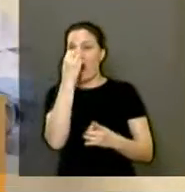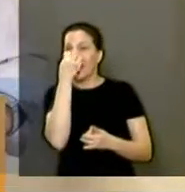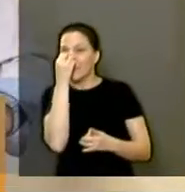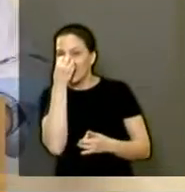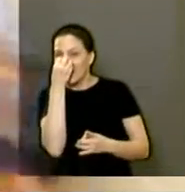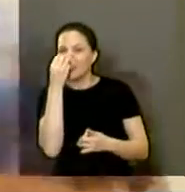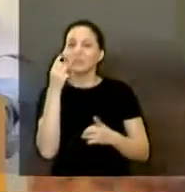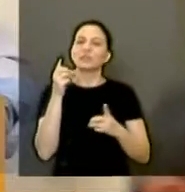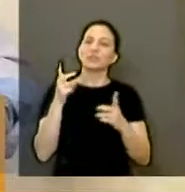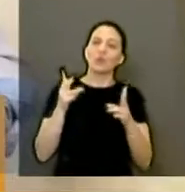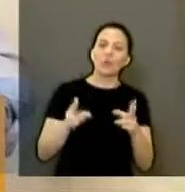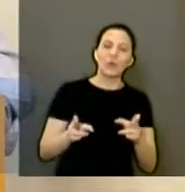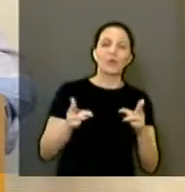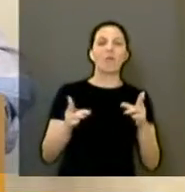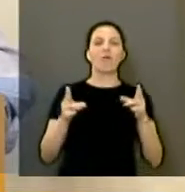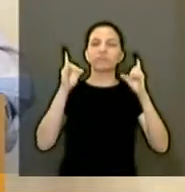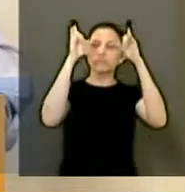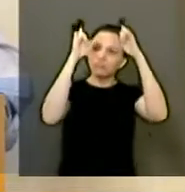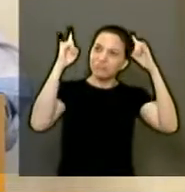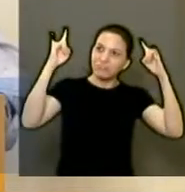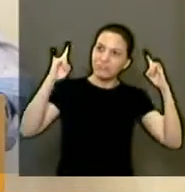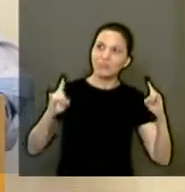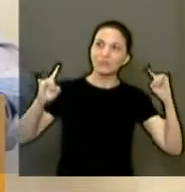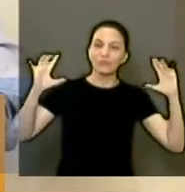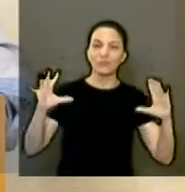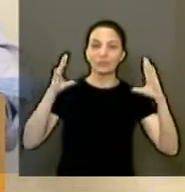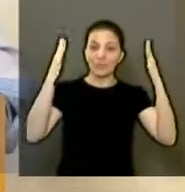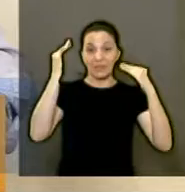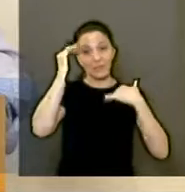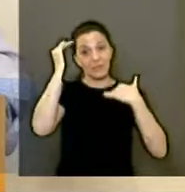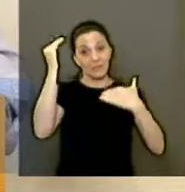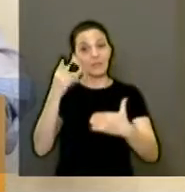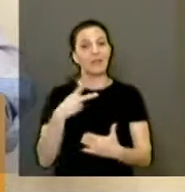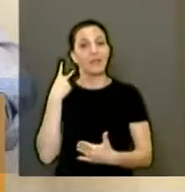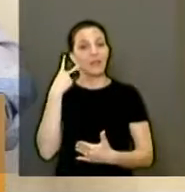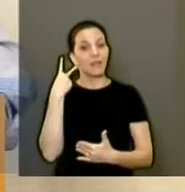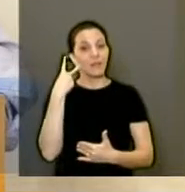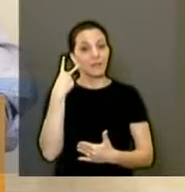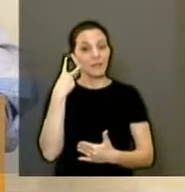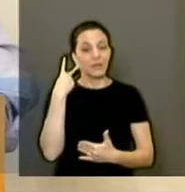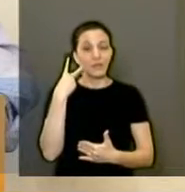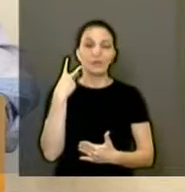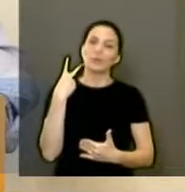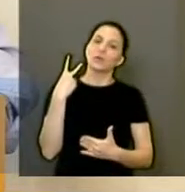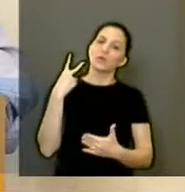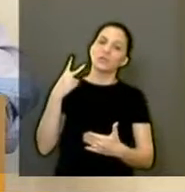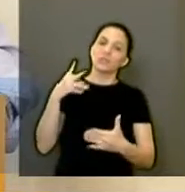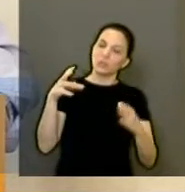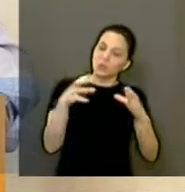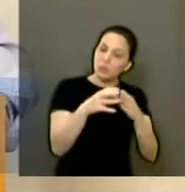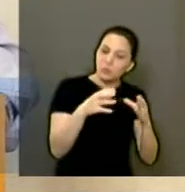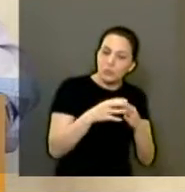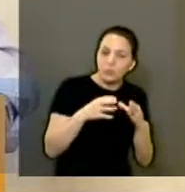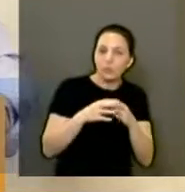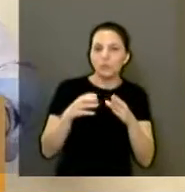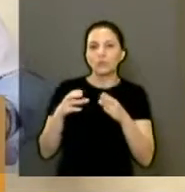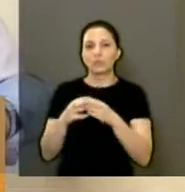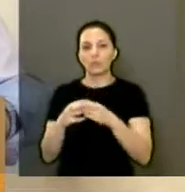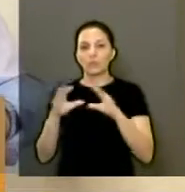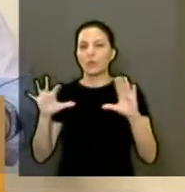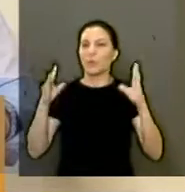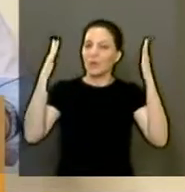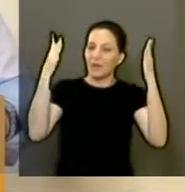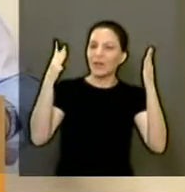espetáculo de circo quero agradecer o pessoal pela lembrança do samba-enredo quero agradecer pela homenagem